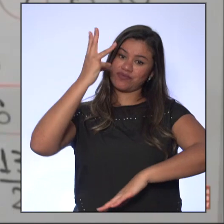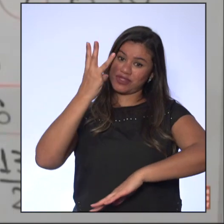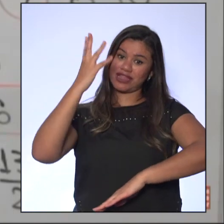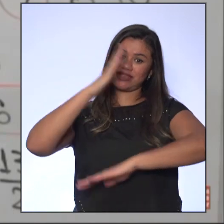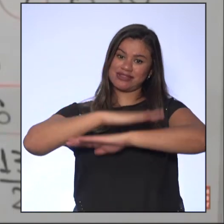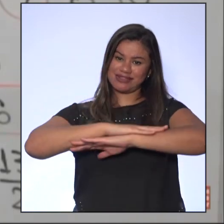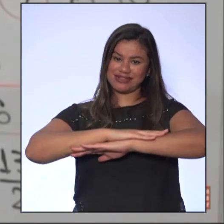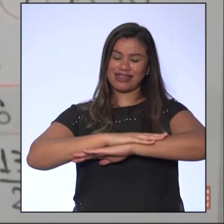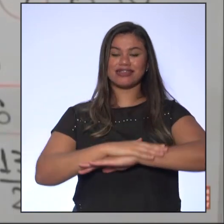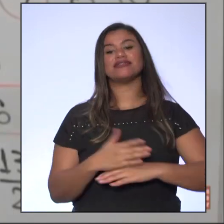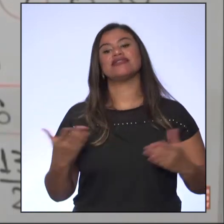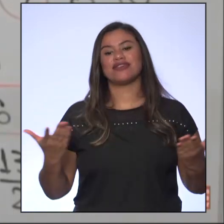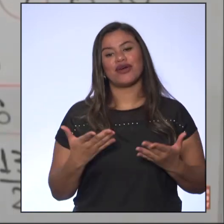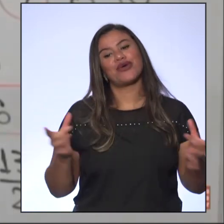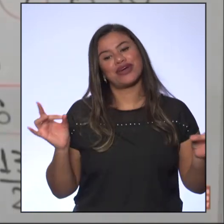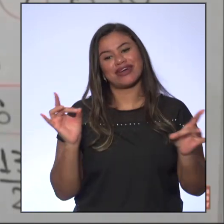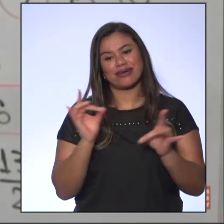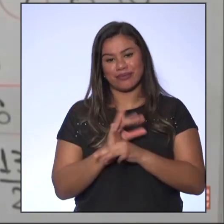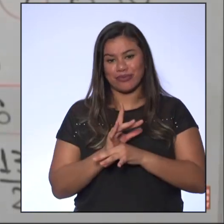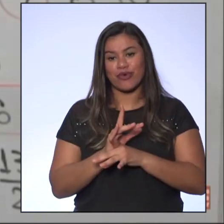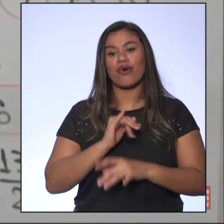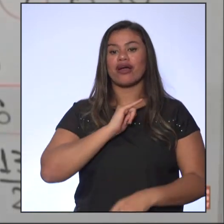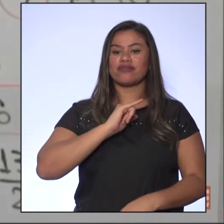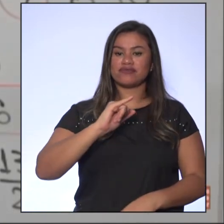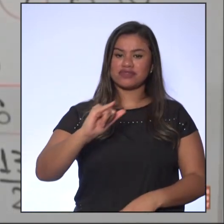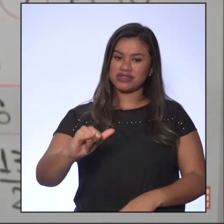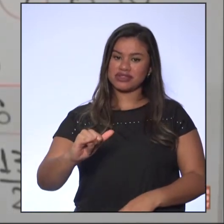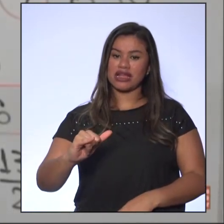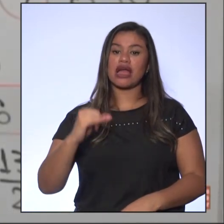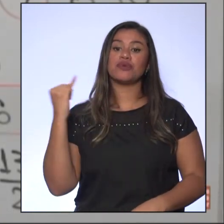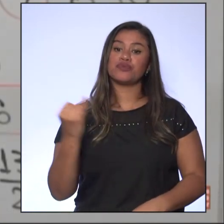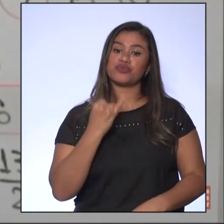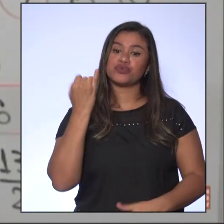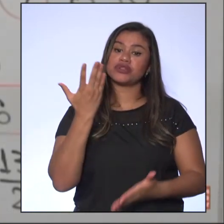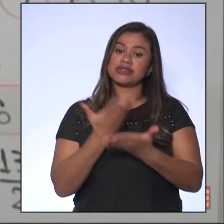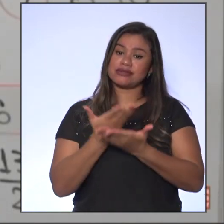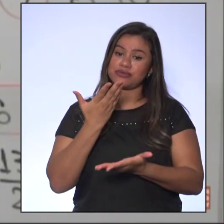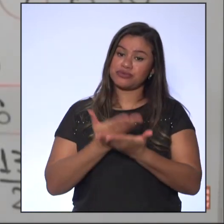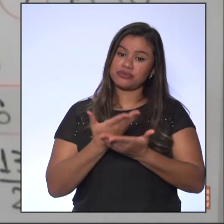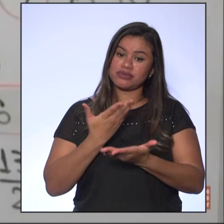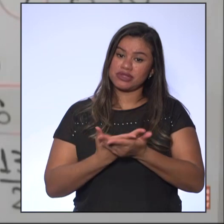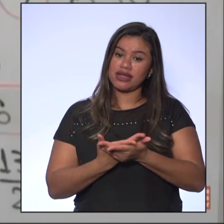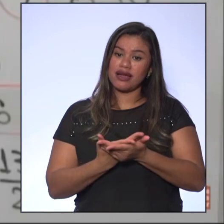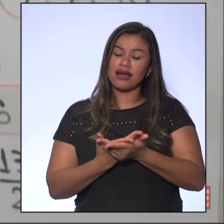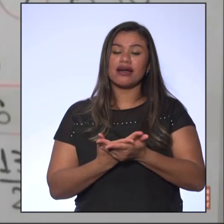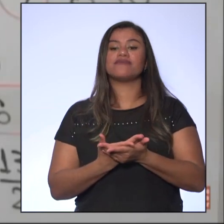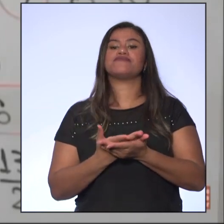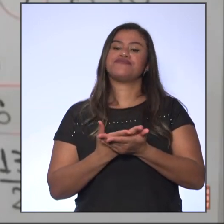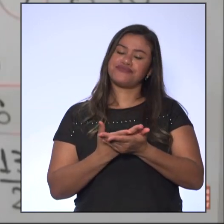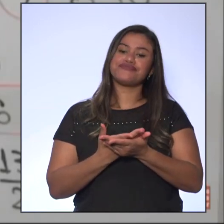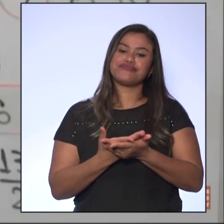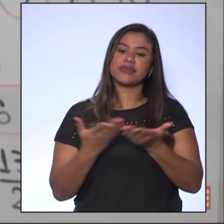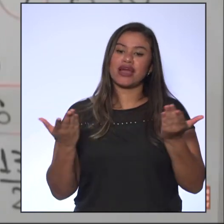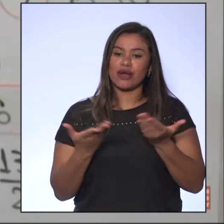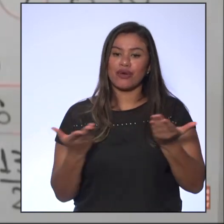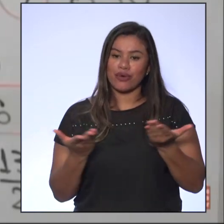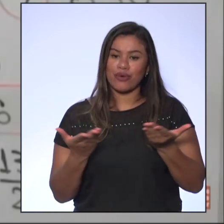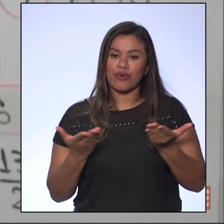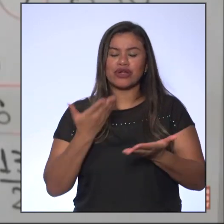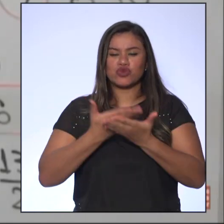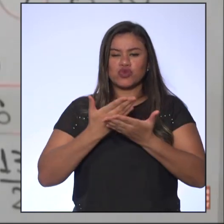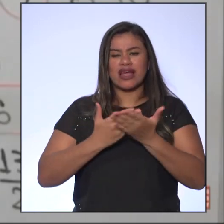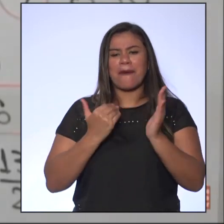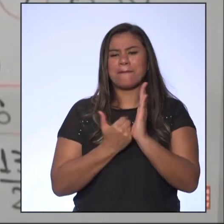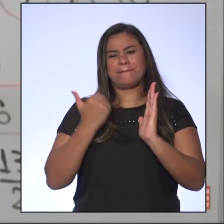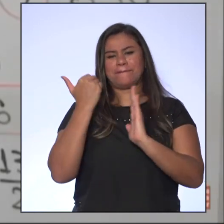Então, eu queria só finalizar a aula de hoje aqui te dizendo, é importante você estudar, nesse momento que a gente está vivendo aí, estudar